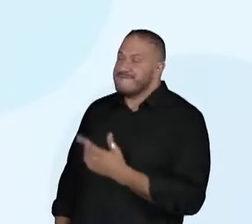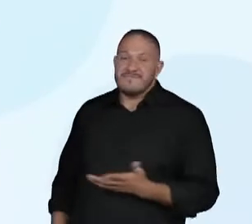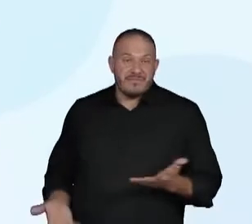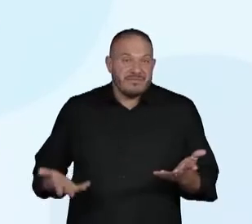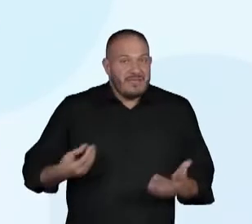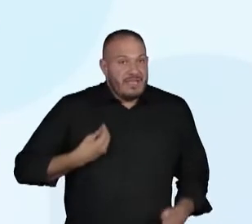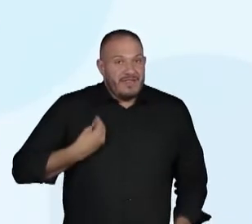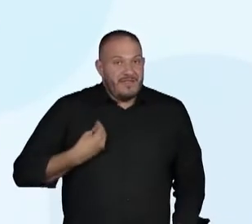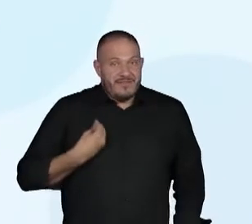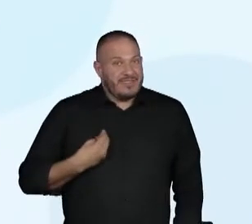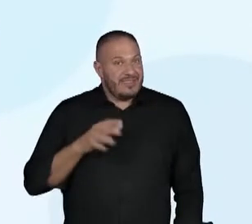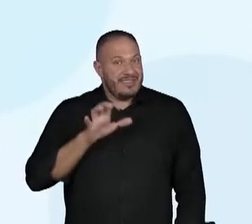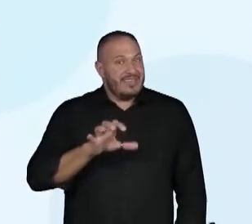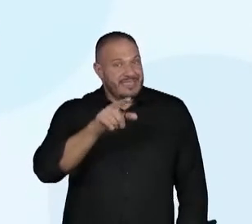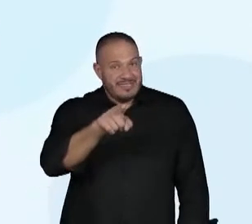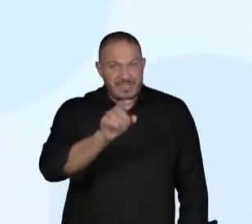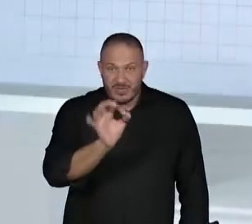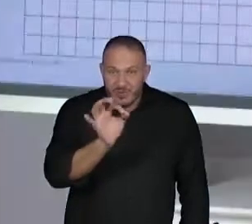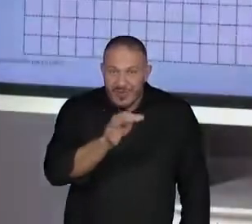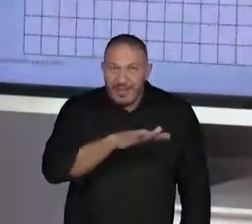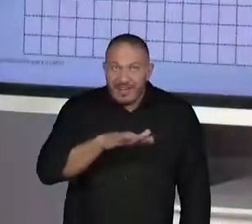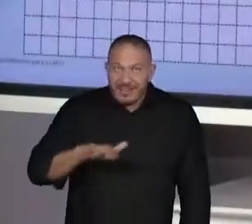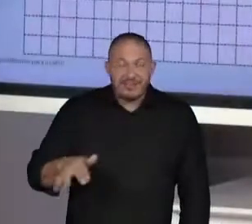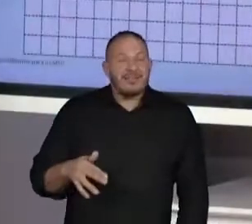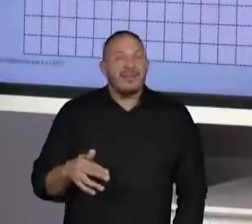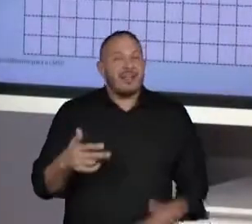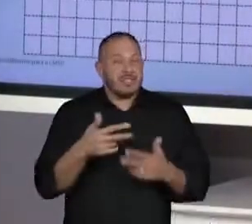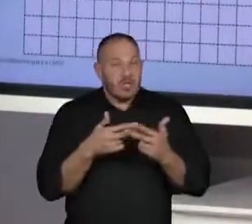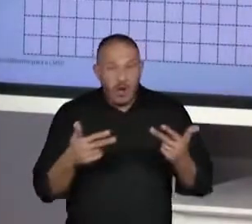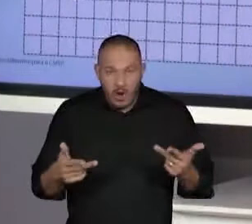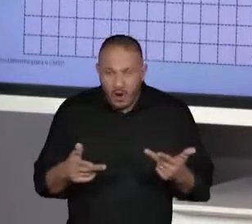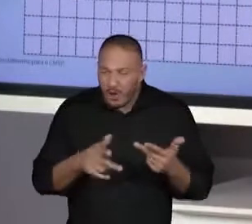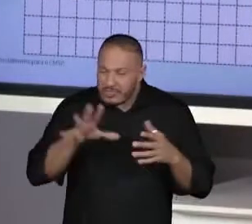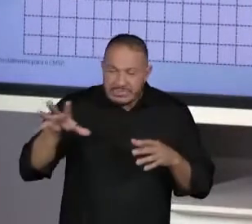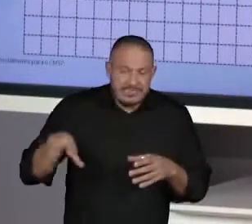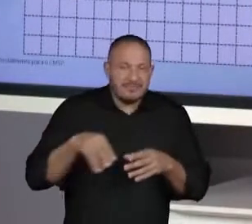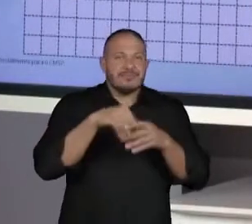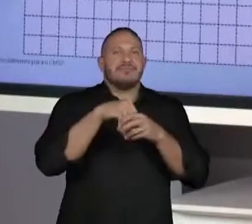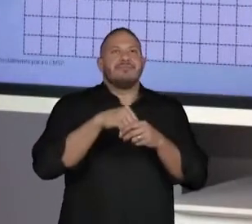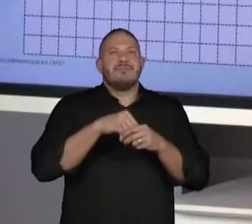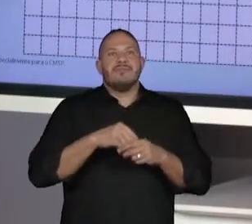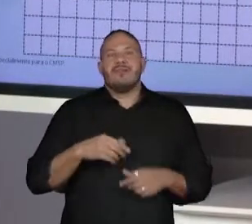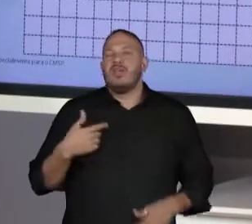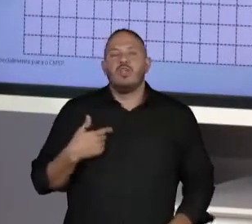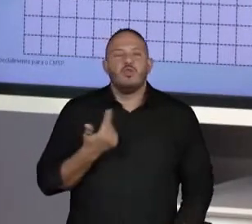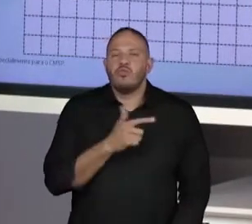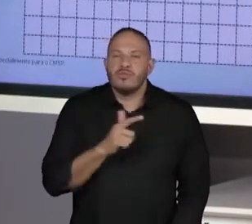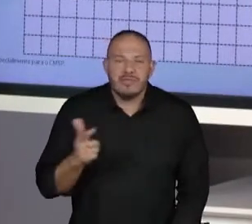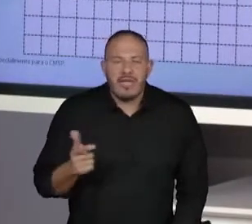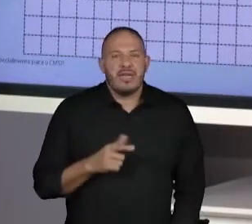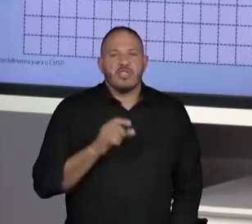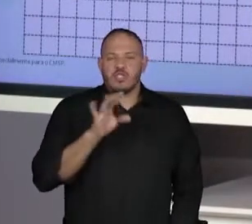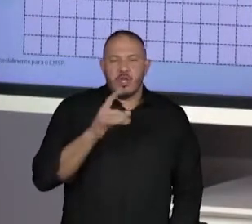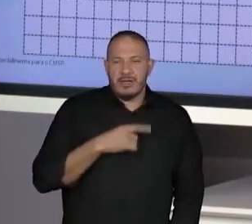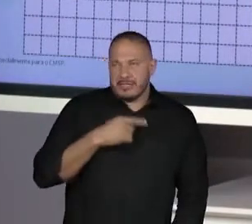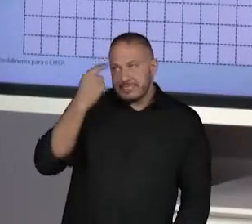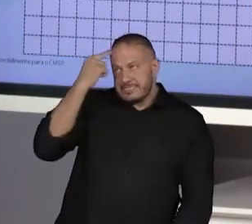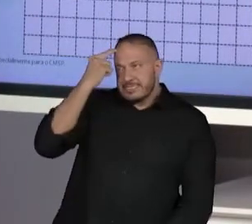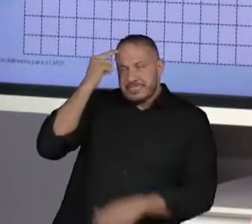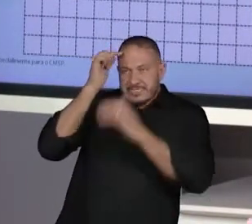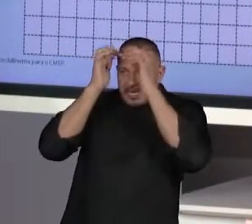não é mesmo, crianças? Exatamente. As coisas, elas são integradas. A gente não tem uma caixinha no nosso cérebro